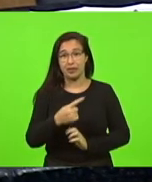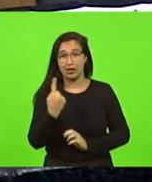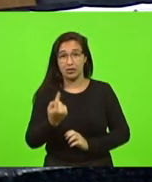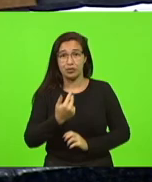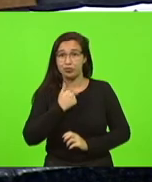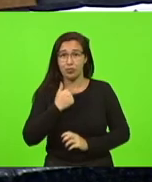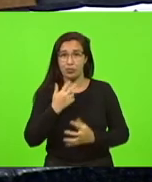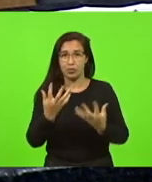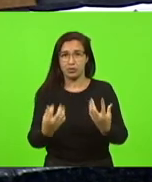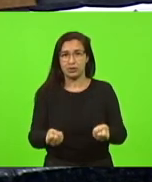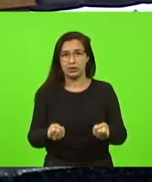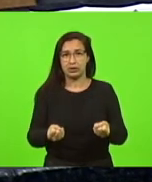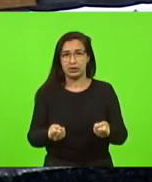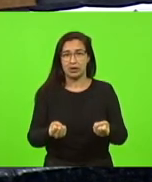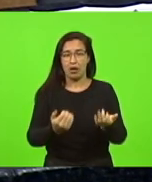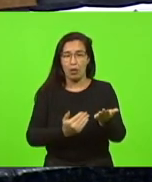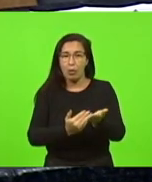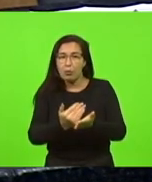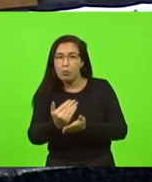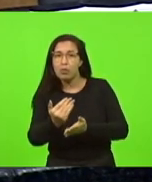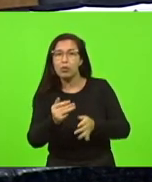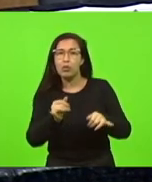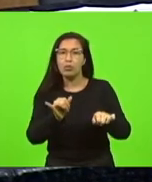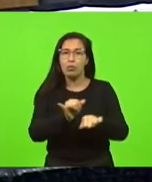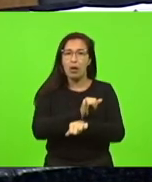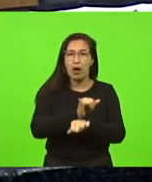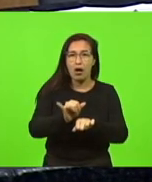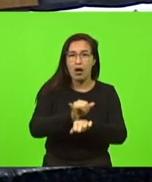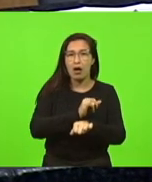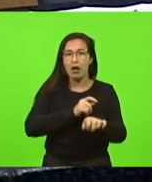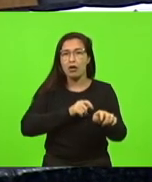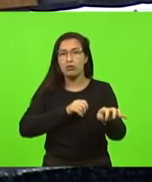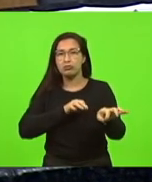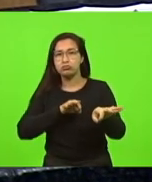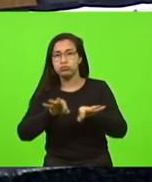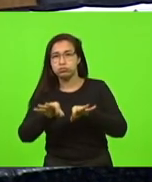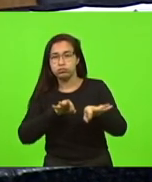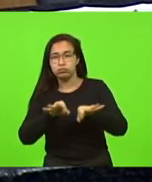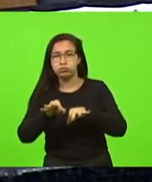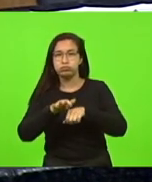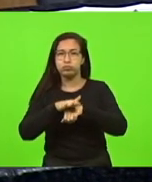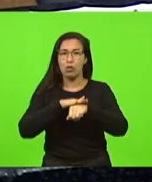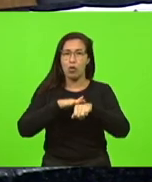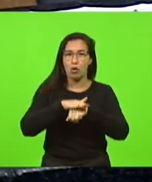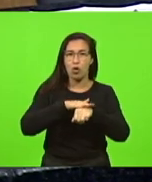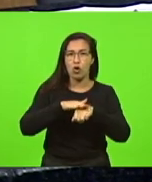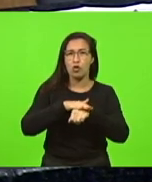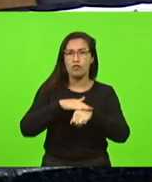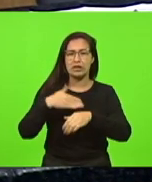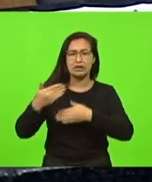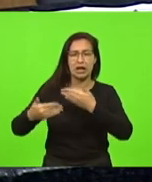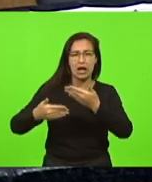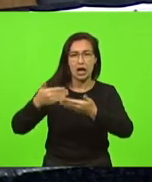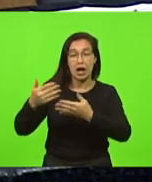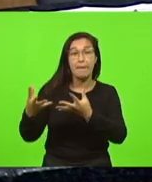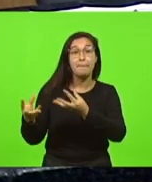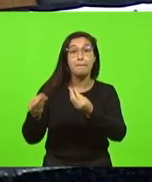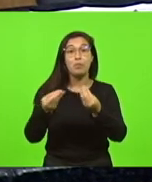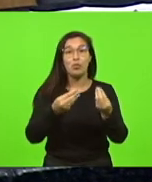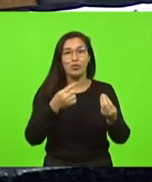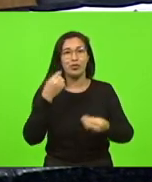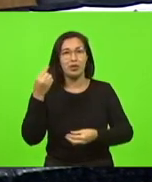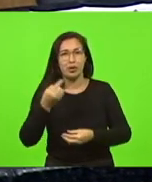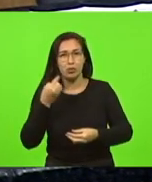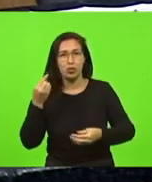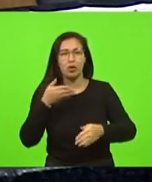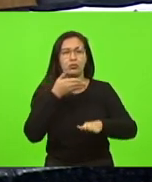isso. Então, começou-se ali uma grande peregrinação, e aqui eu quero dizer que muitos deputados e deputadas se envolveram